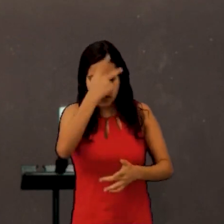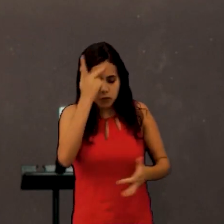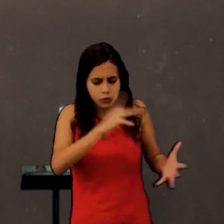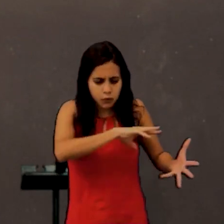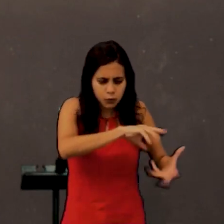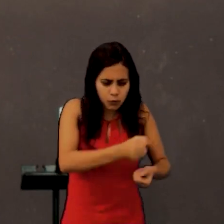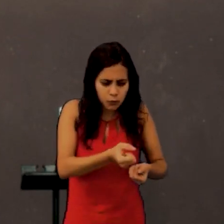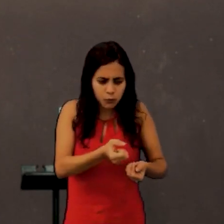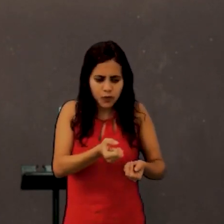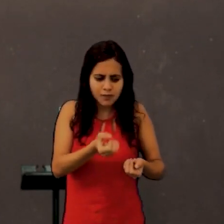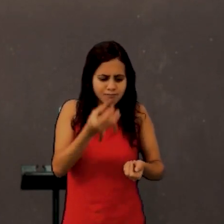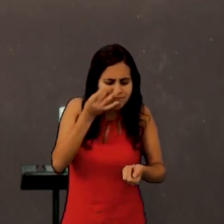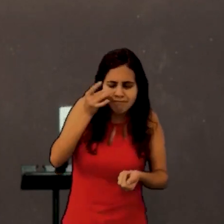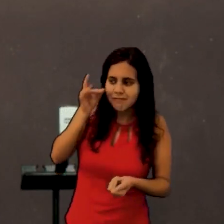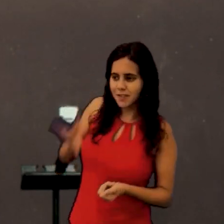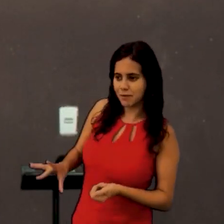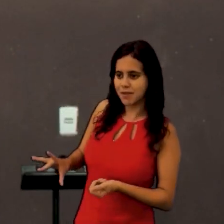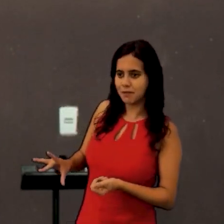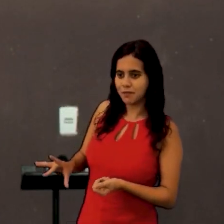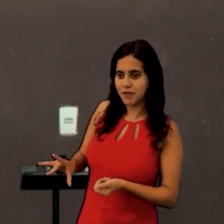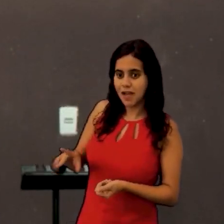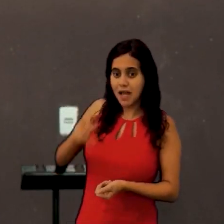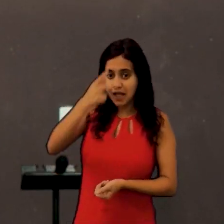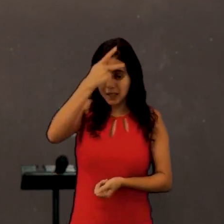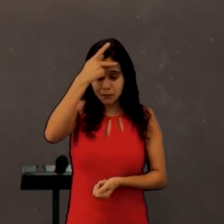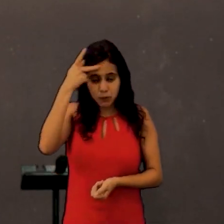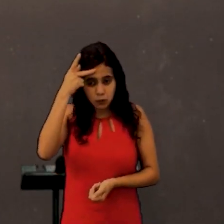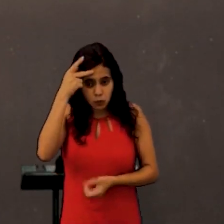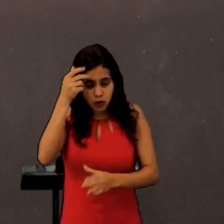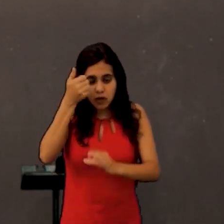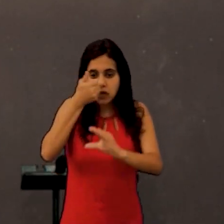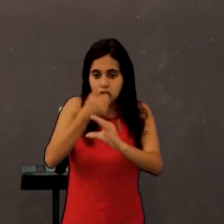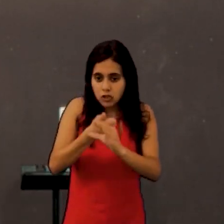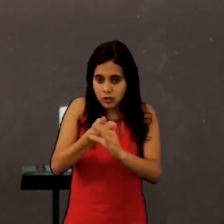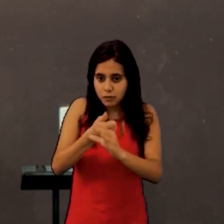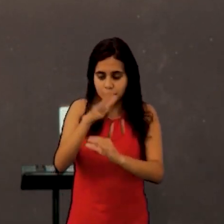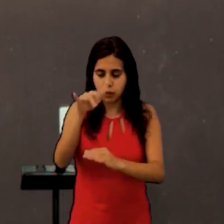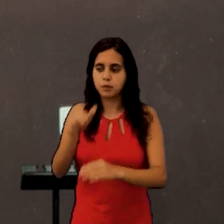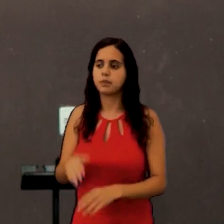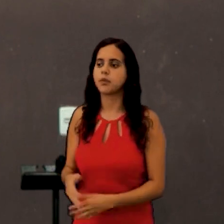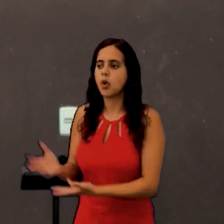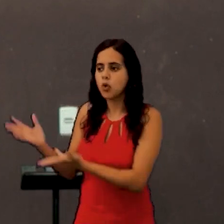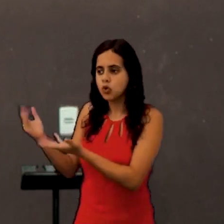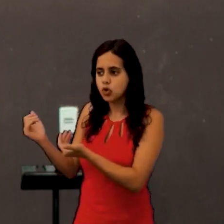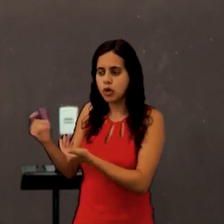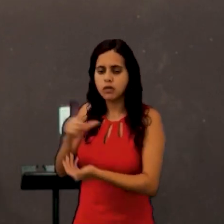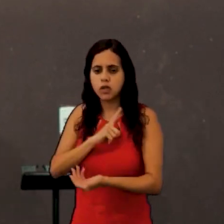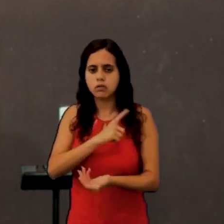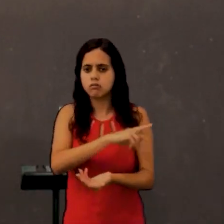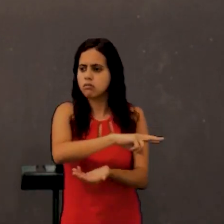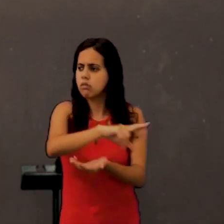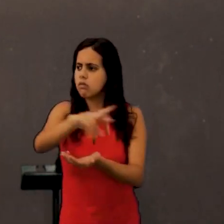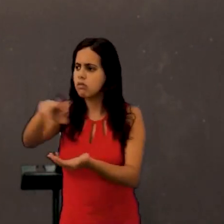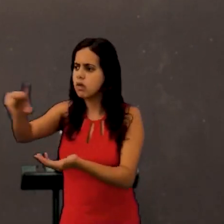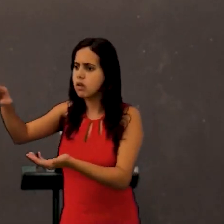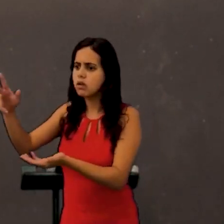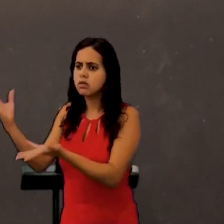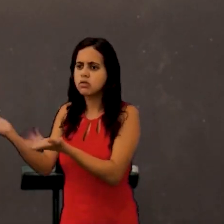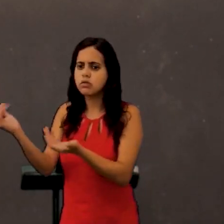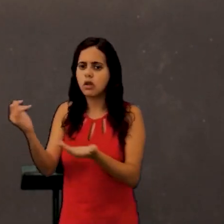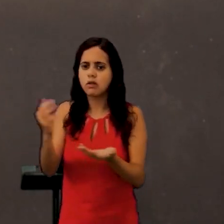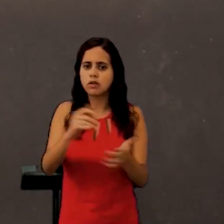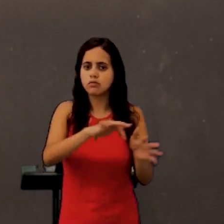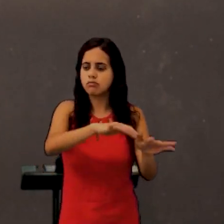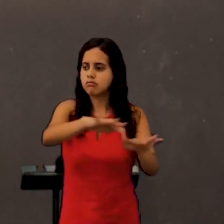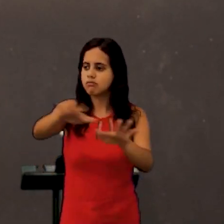Aqueles que são crentes em Cristo Jesus. Deixa eu dizer uma coisa, aqui os jovens estão espalhados, né? Igual os judeus aí pelo